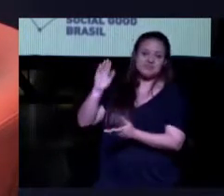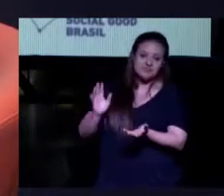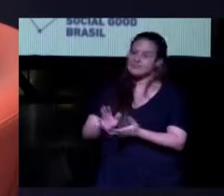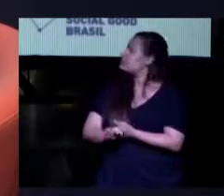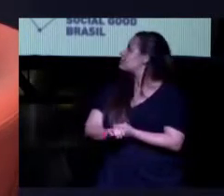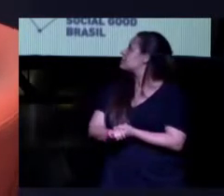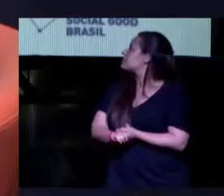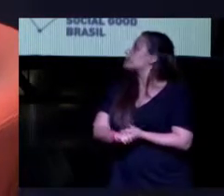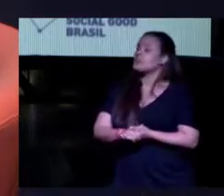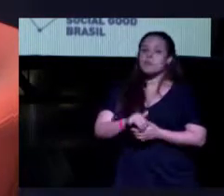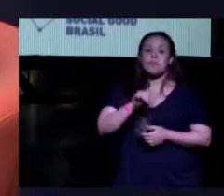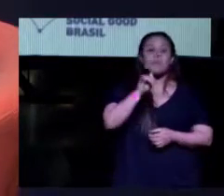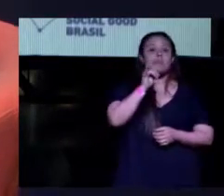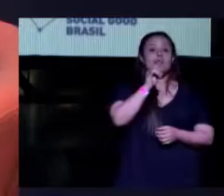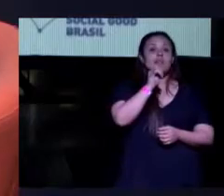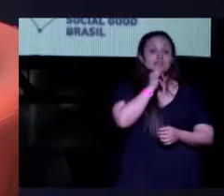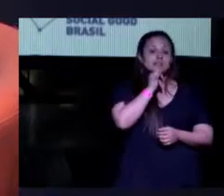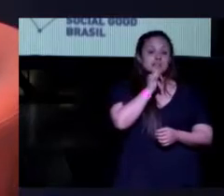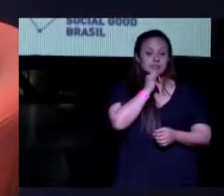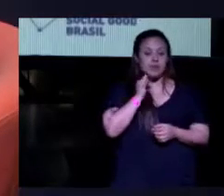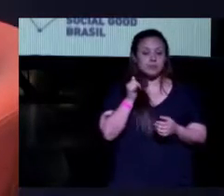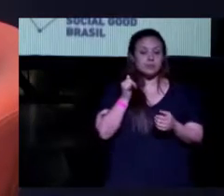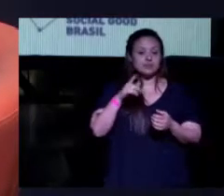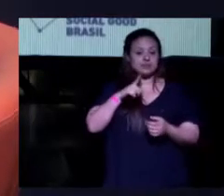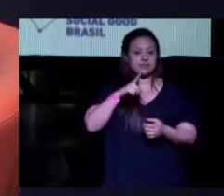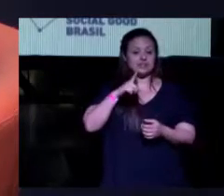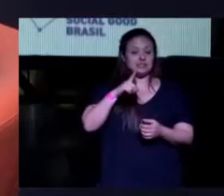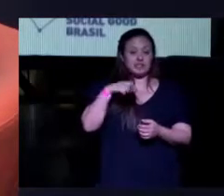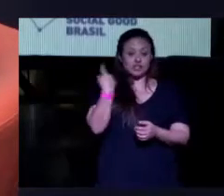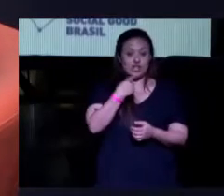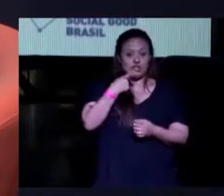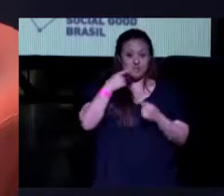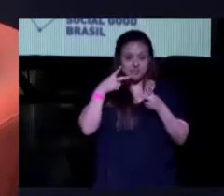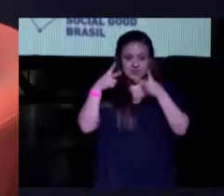algo interessante para um mercado de comunicação, interessante